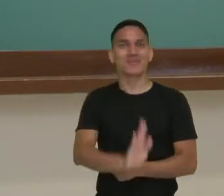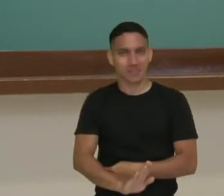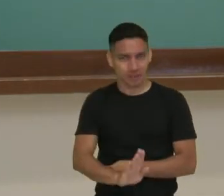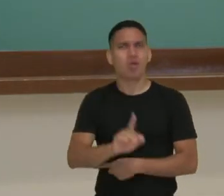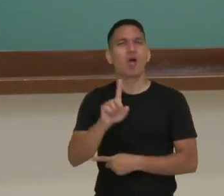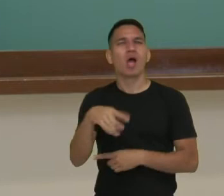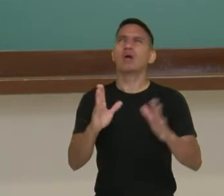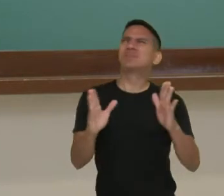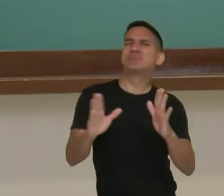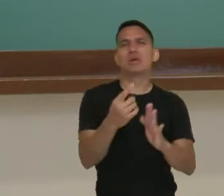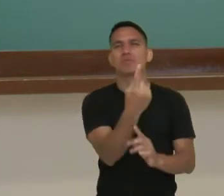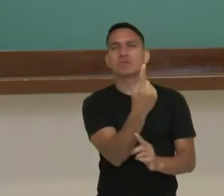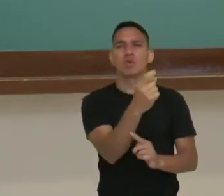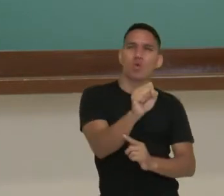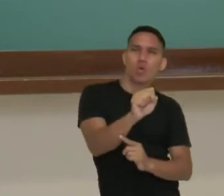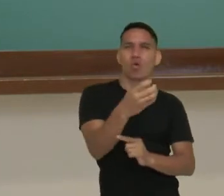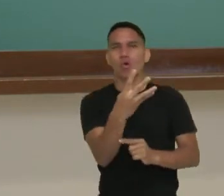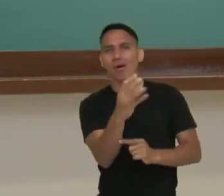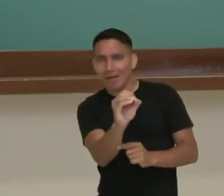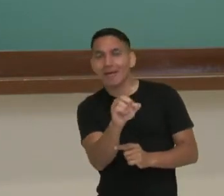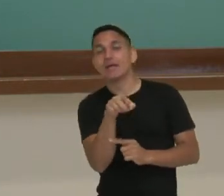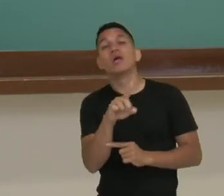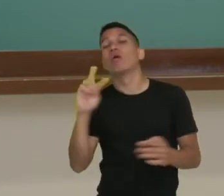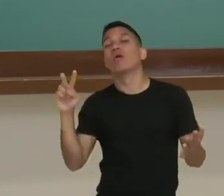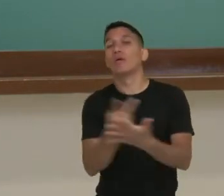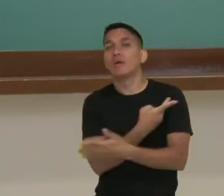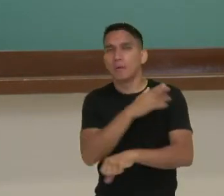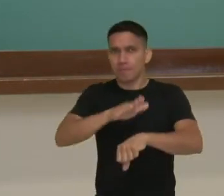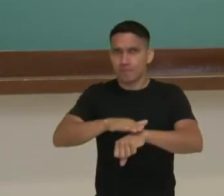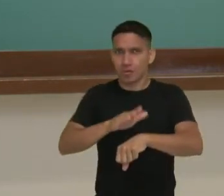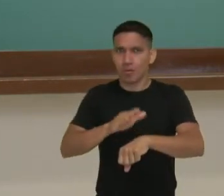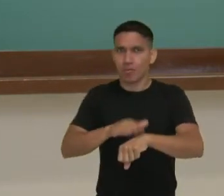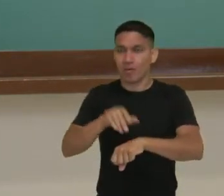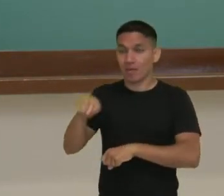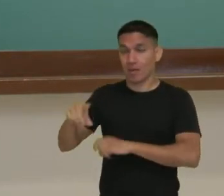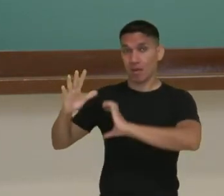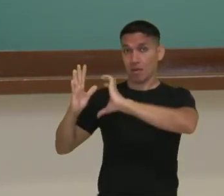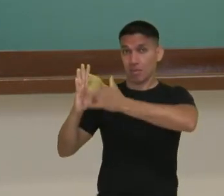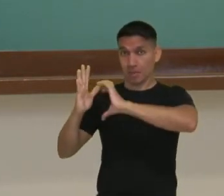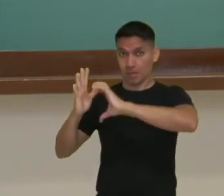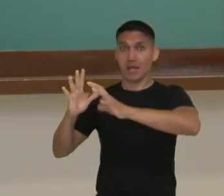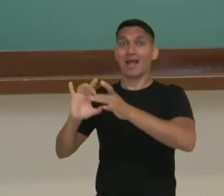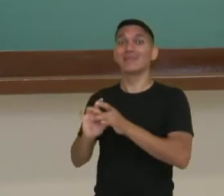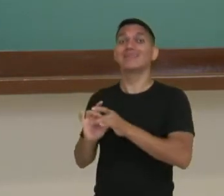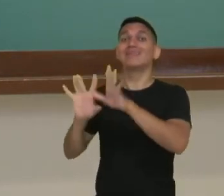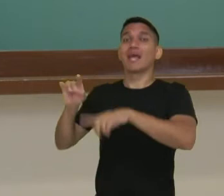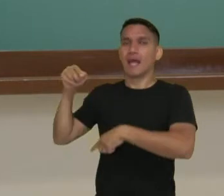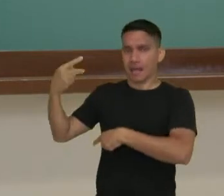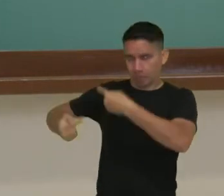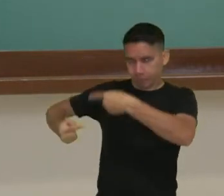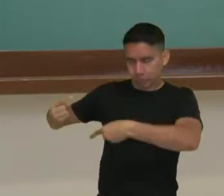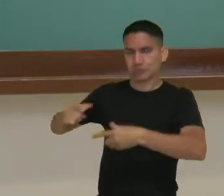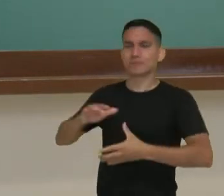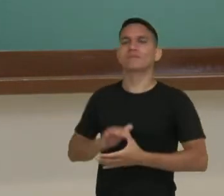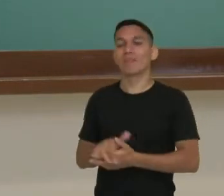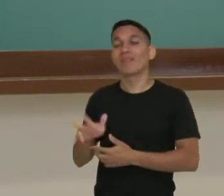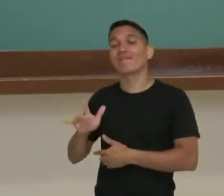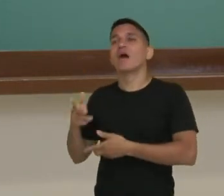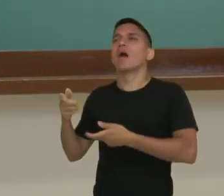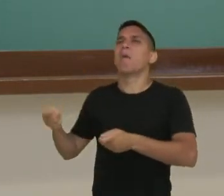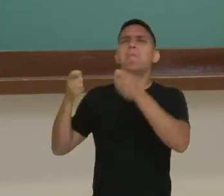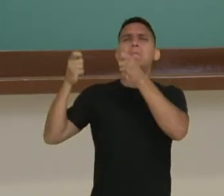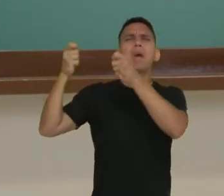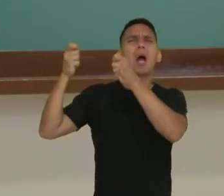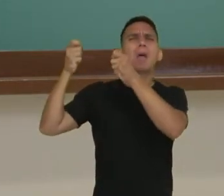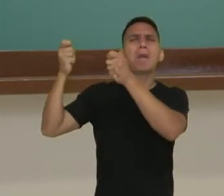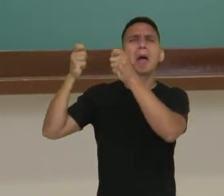em 1840, quando os liberais, que são um partido político, vão fazer uma campanha,